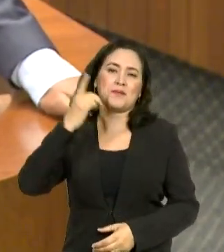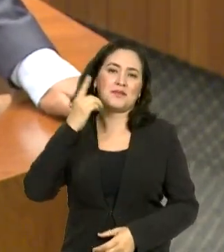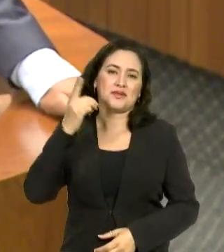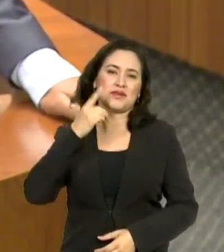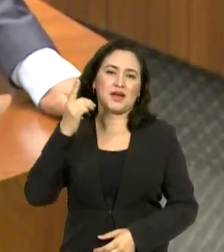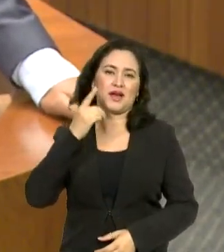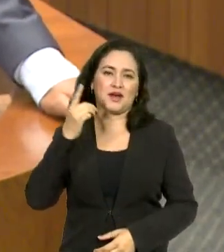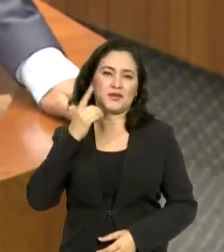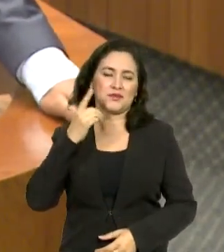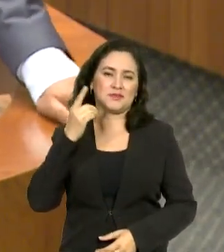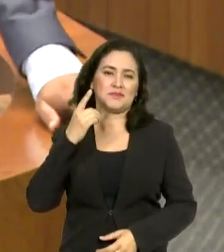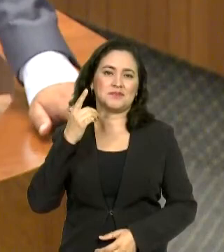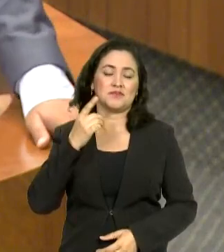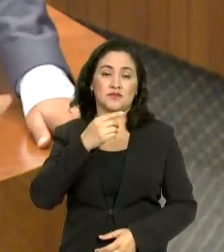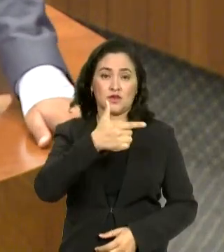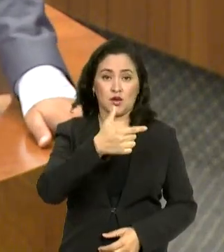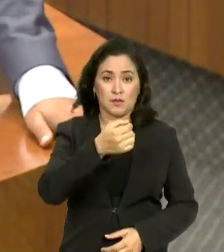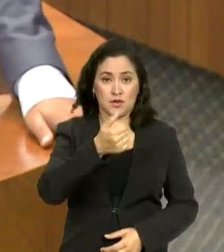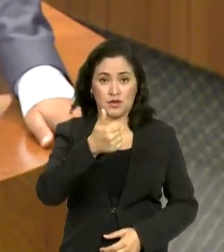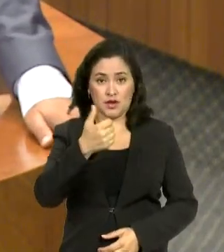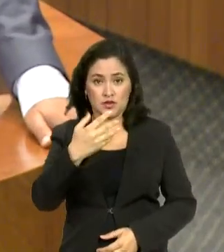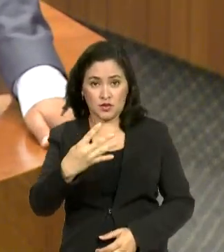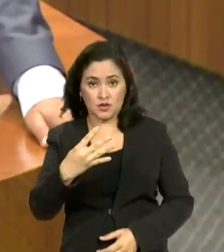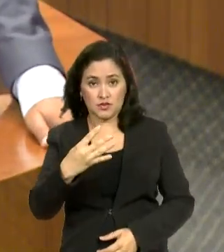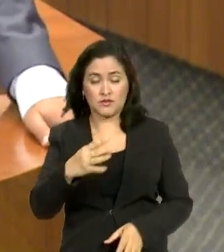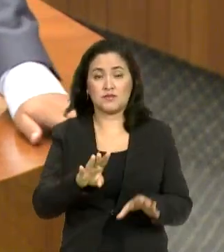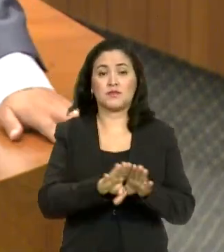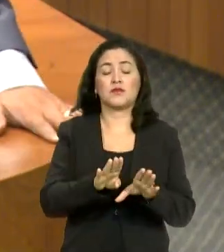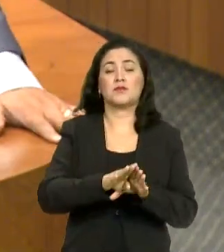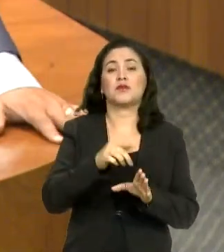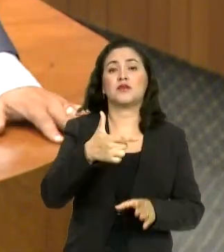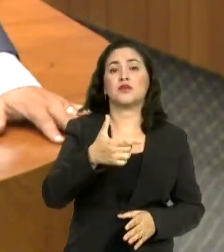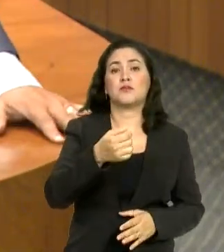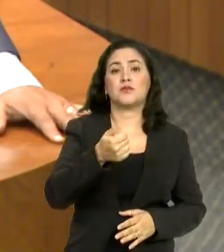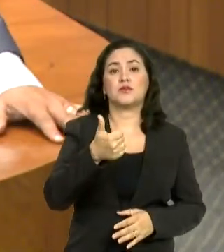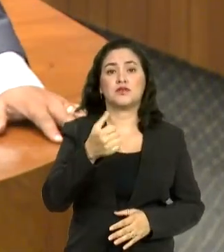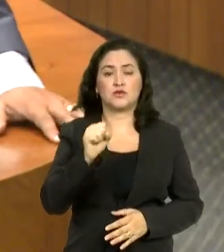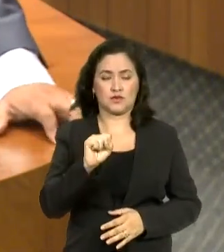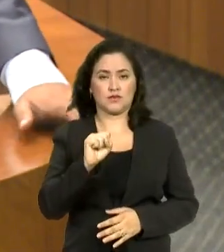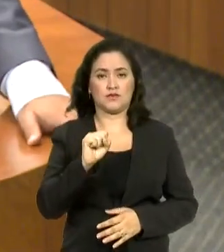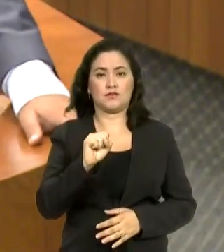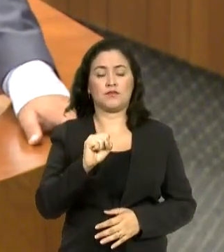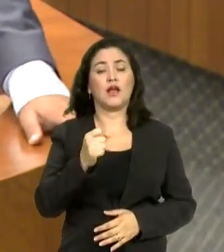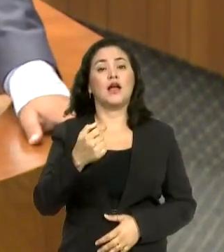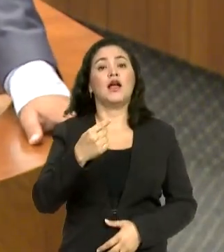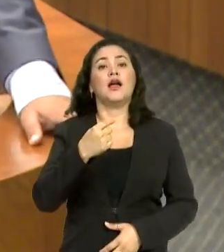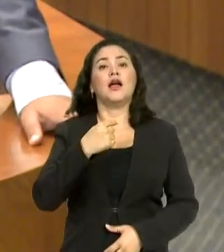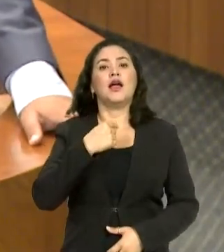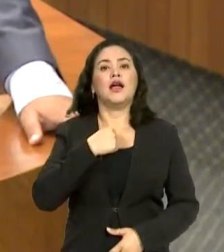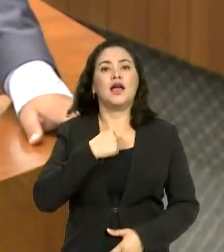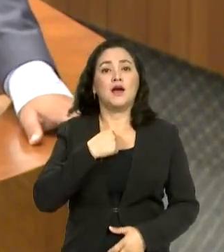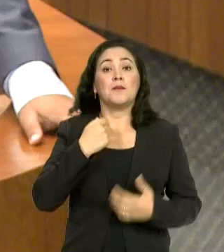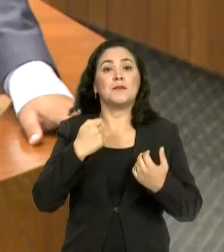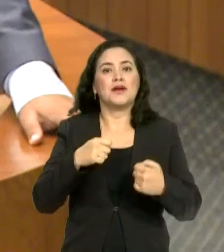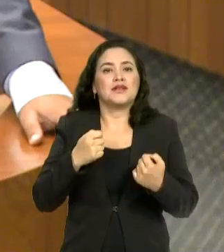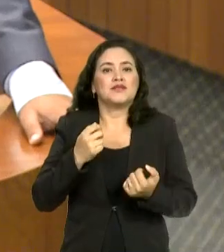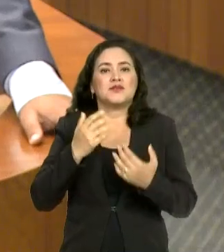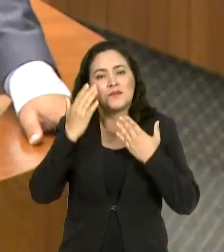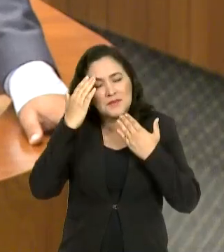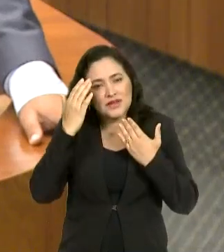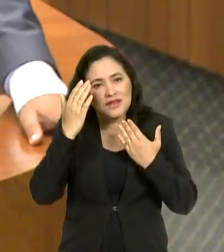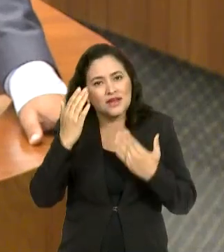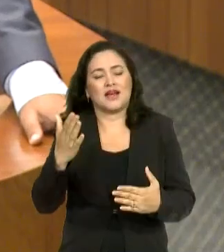posso jamais deixar de agradecer à minha cidade, à minha região e a todo o povo do